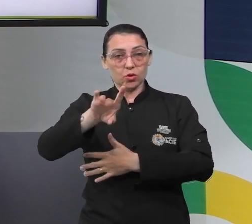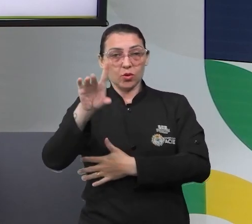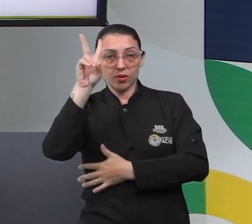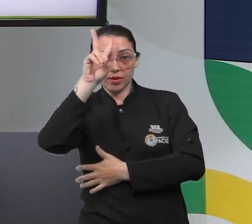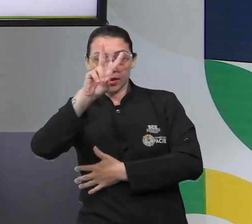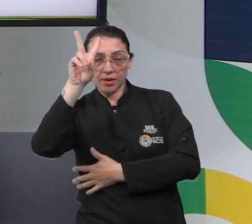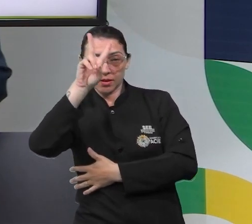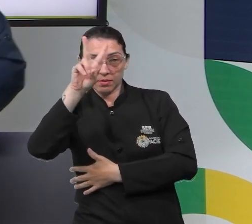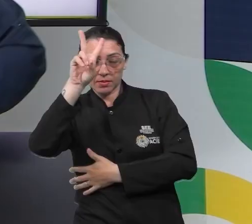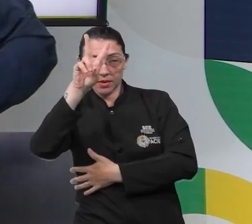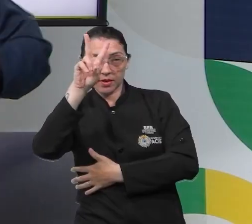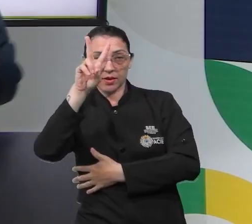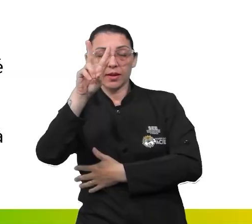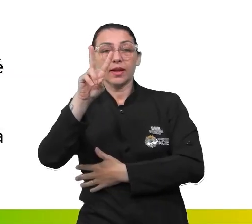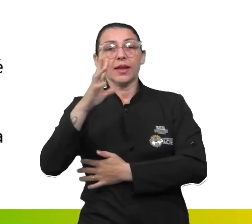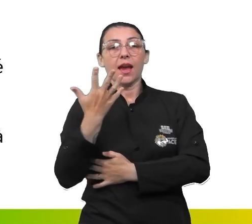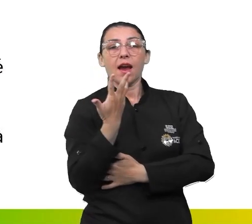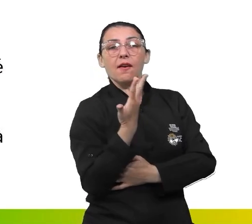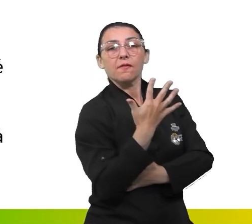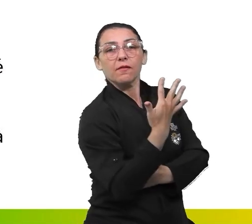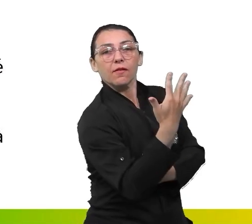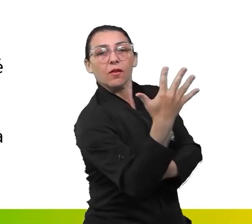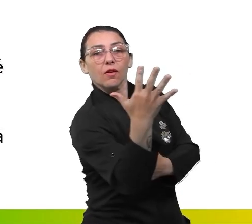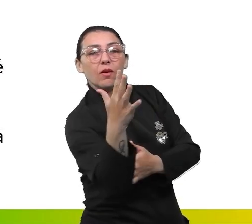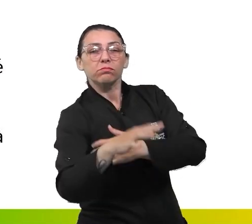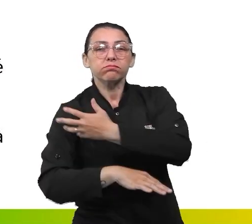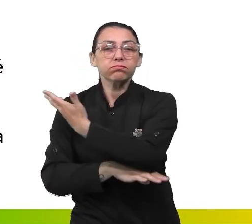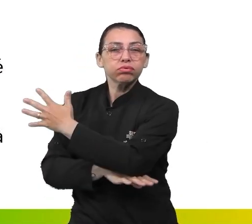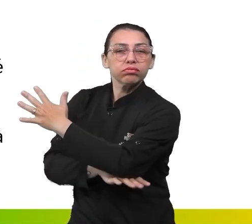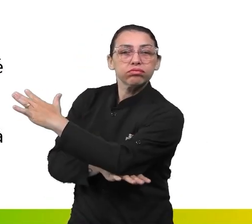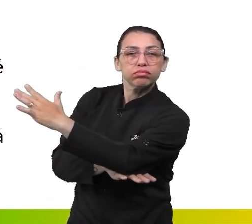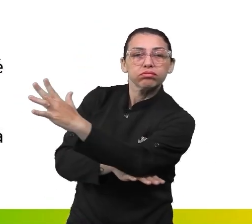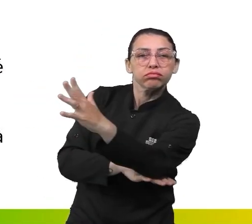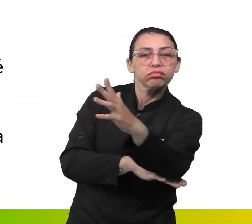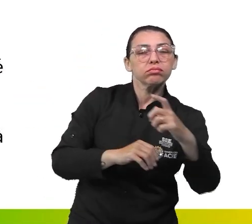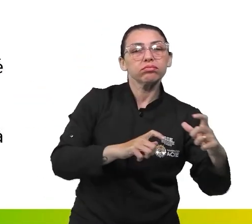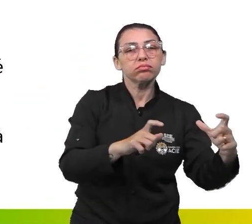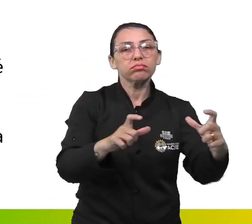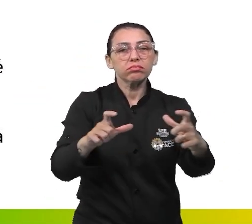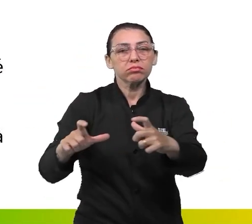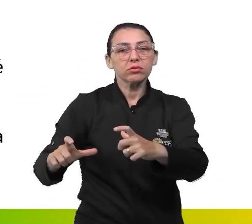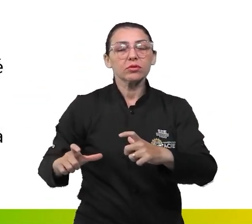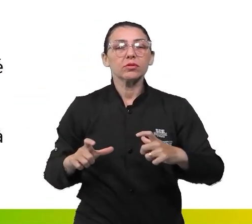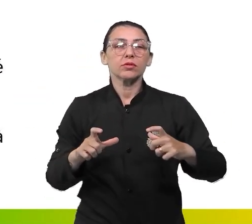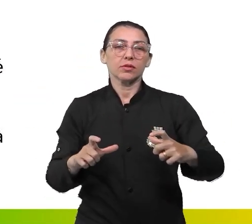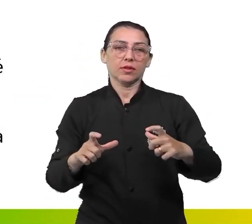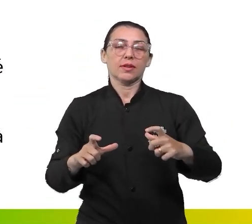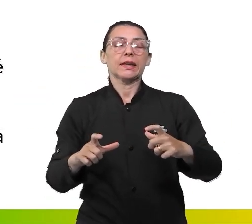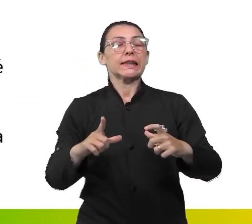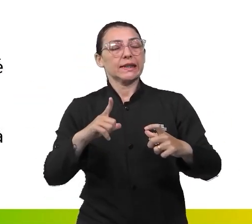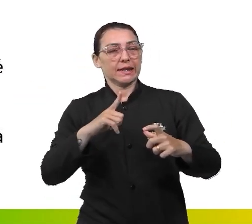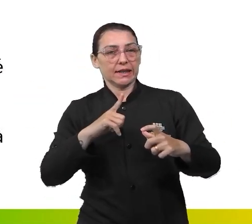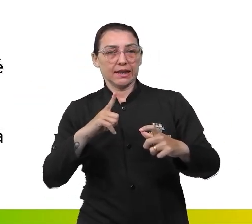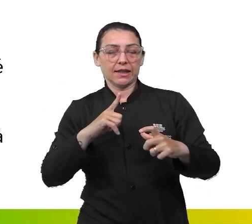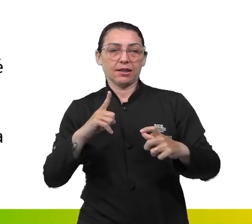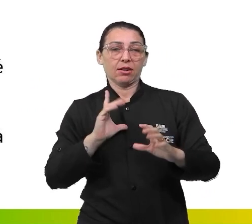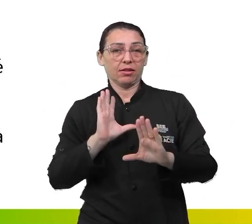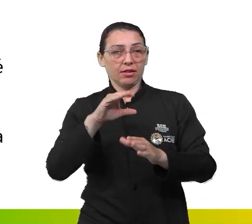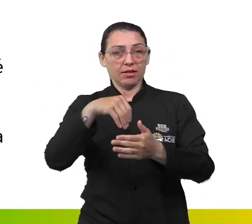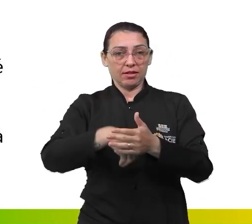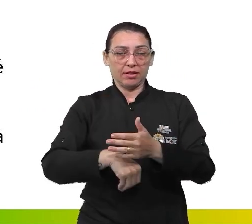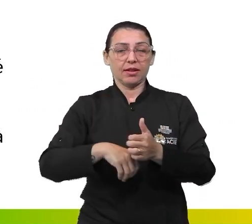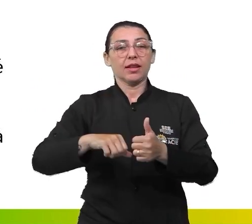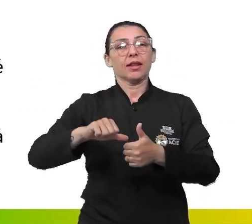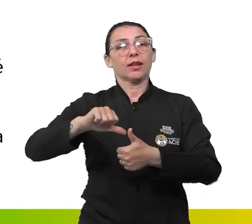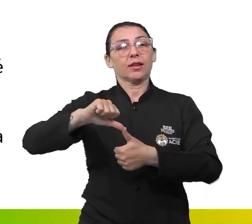lembrando, pessoal, que a floresta ela é bastante abundante nessas regiões, tá? A gente apresenta aqui, dentro do